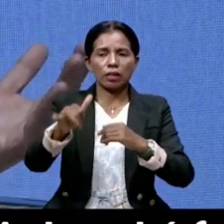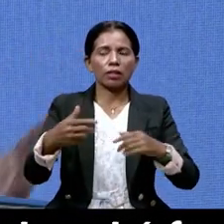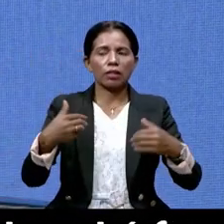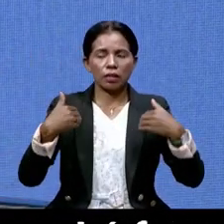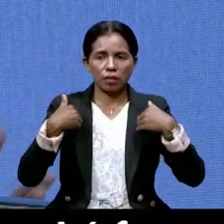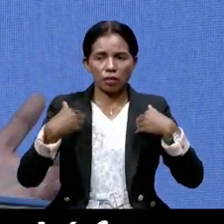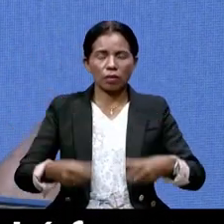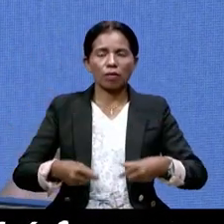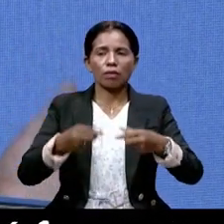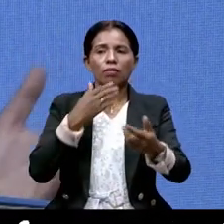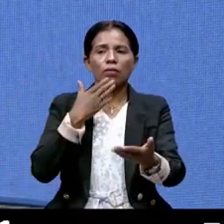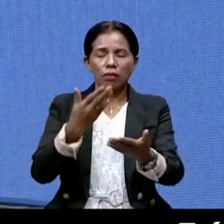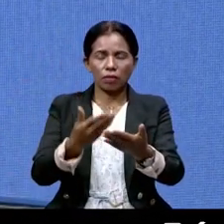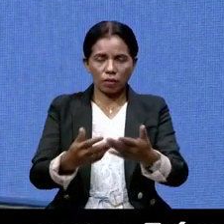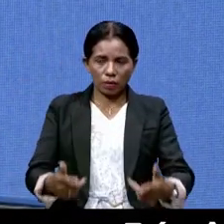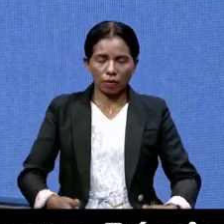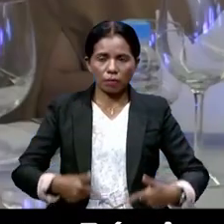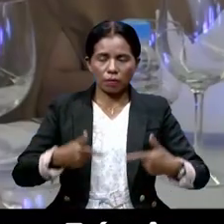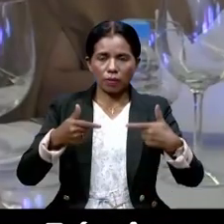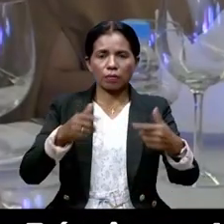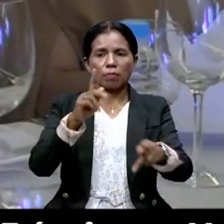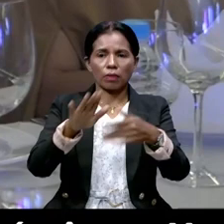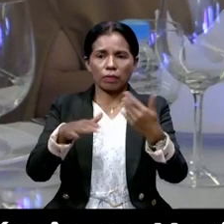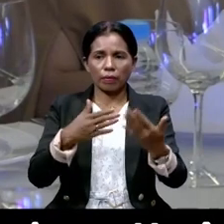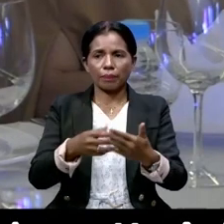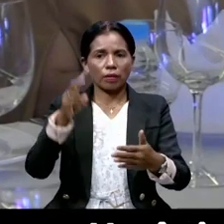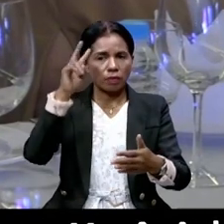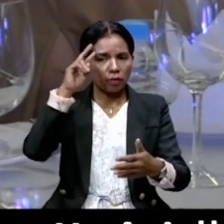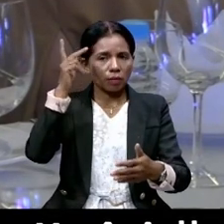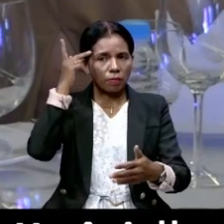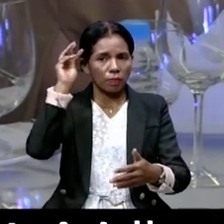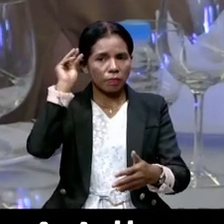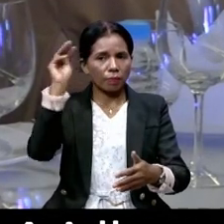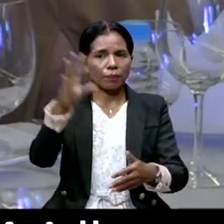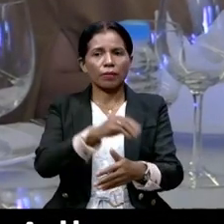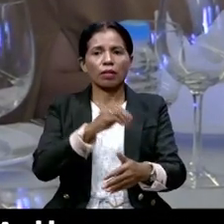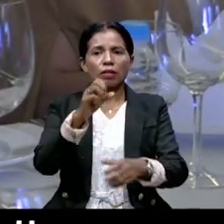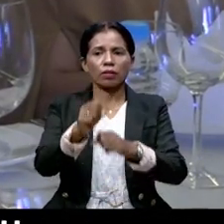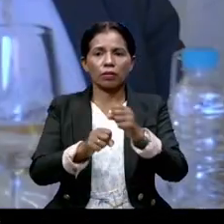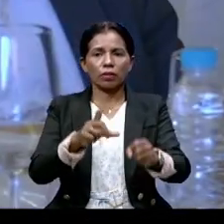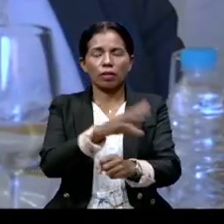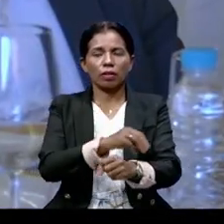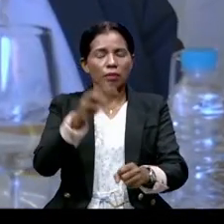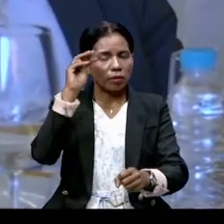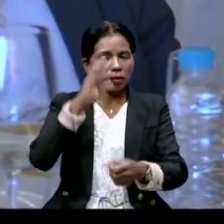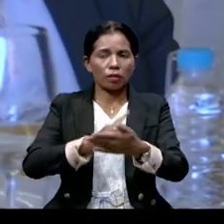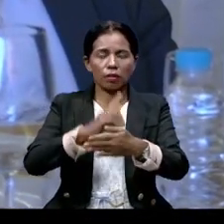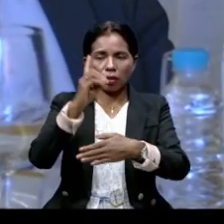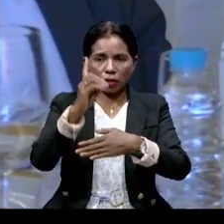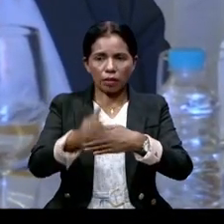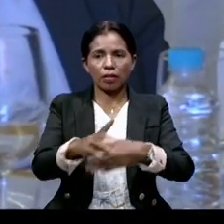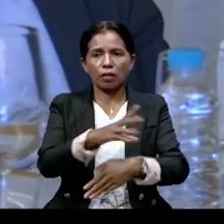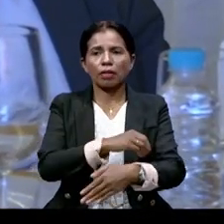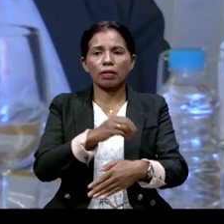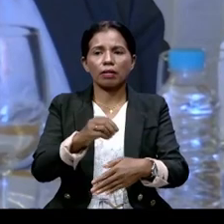a tu for solução, amores, cidadão, rotunia. Vice-Primeiro-Ministro, Ministro-Coordenador Assuntos Sociais no Ministro do Desenvolvimento Rural no Habitação